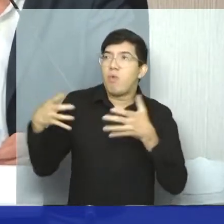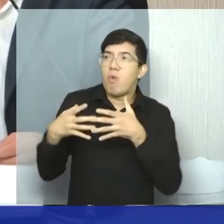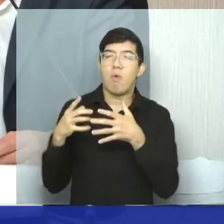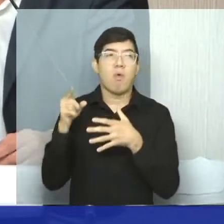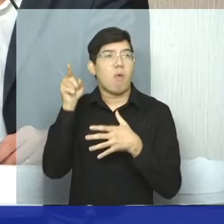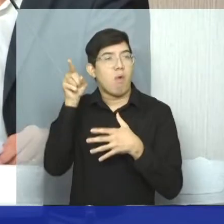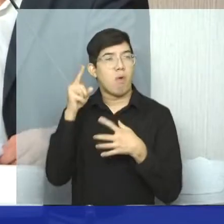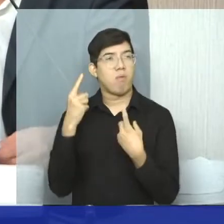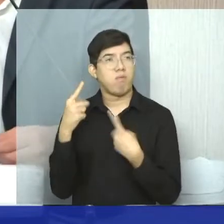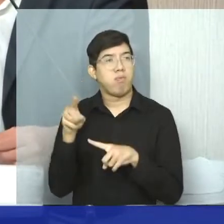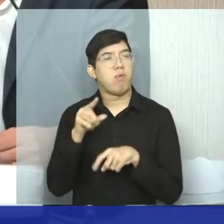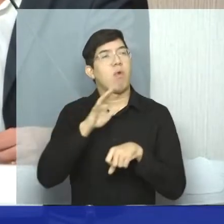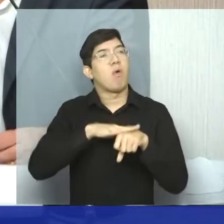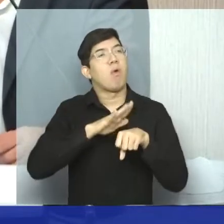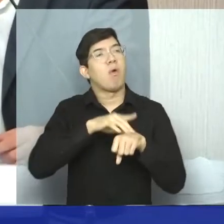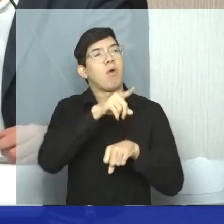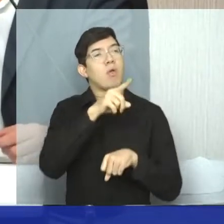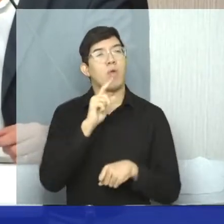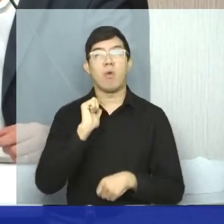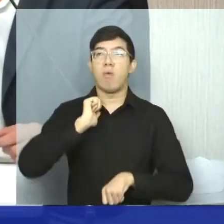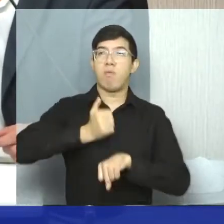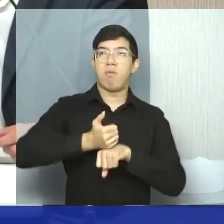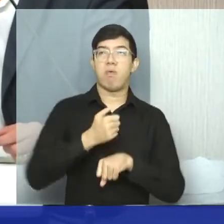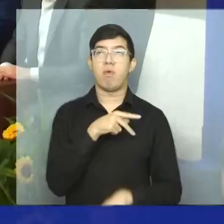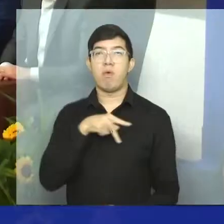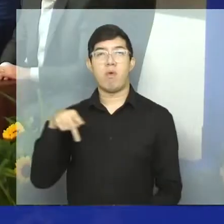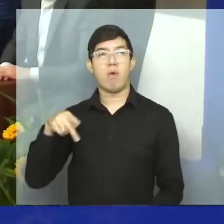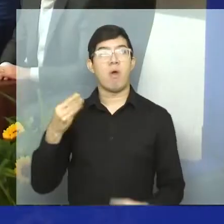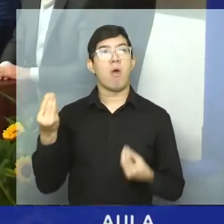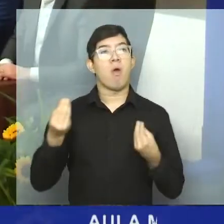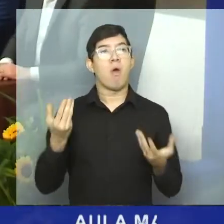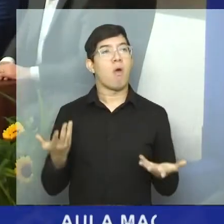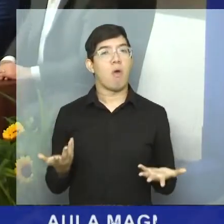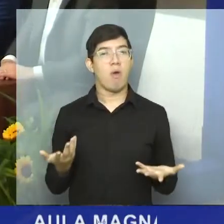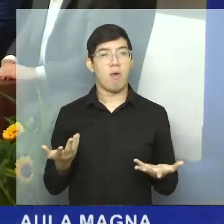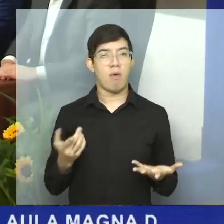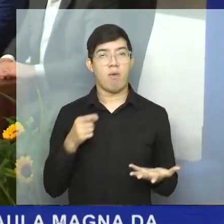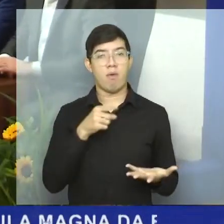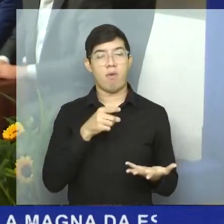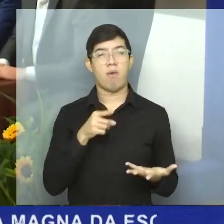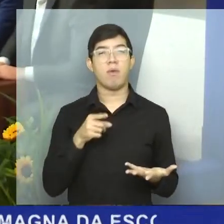atuação? Dá quase vontade de dizer, sei não.